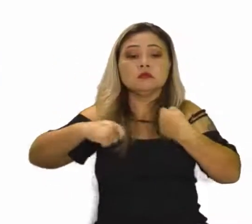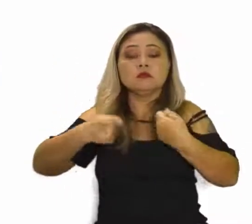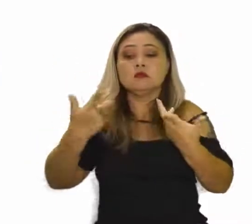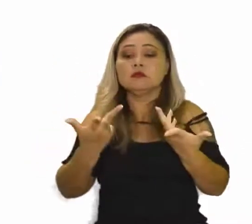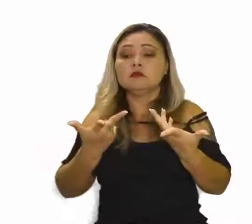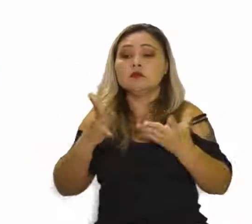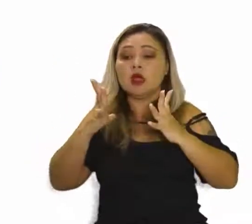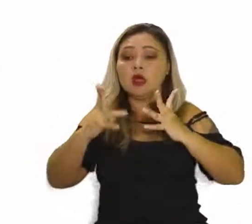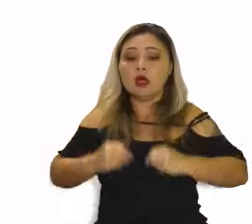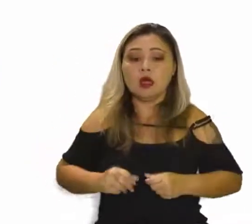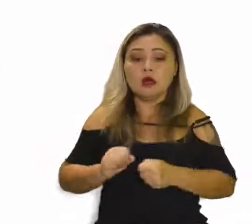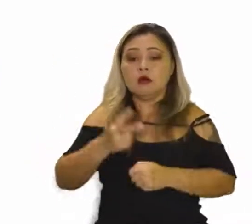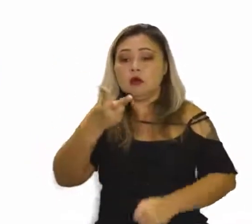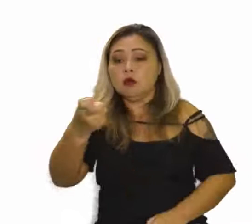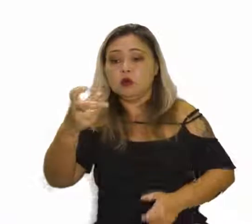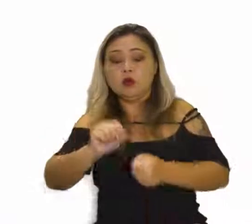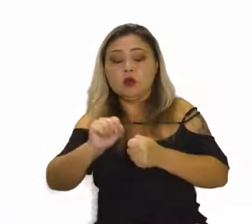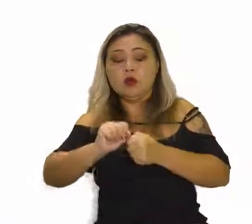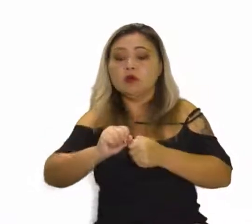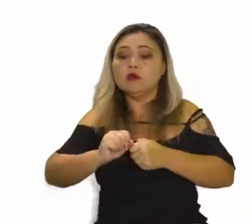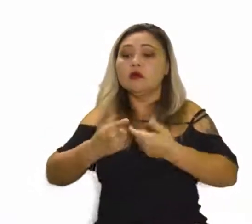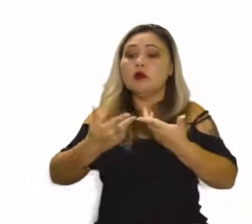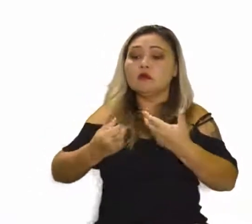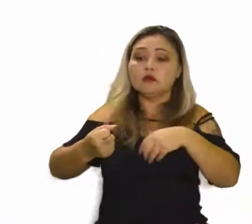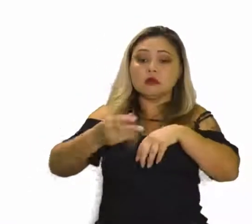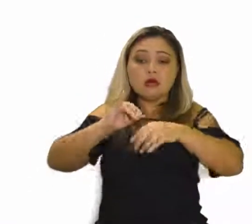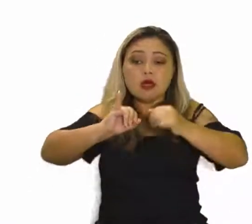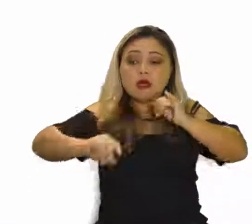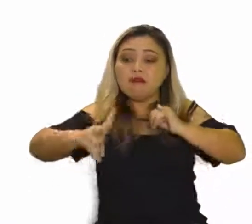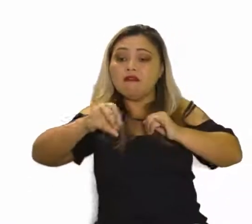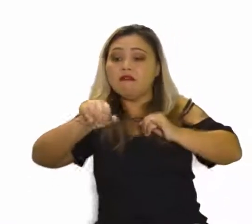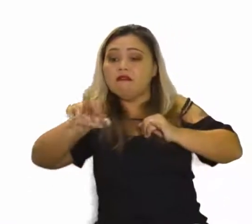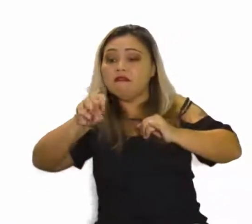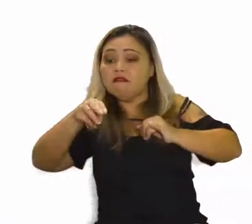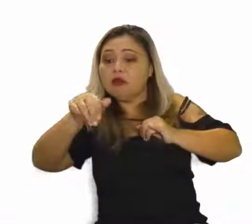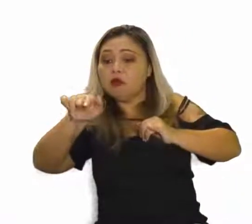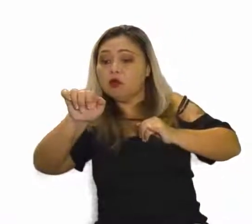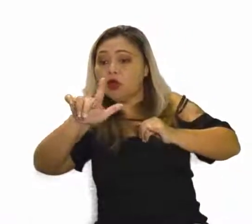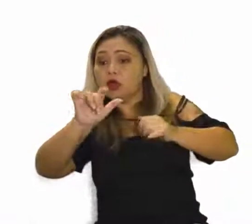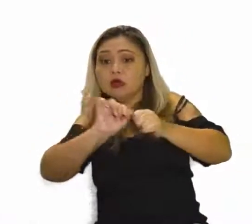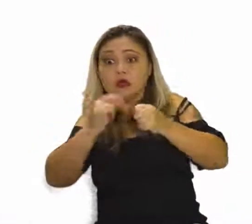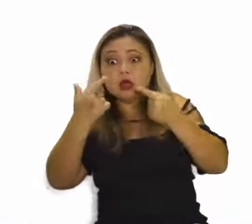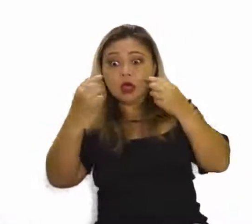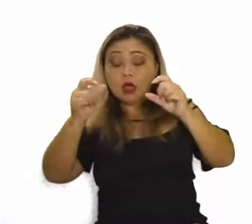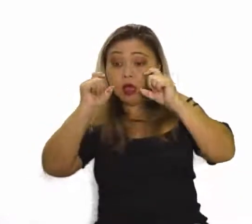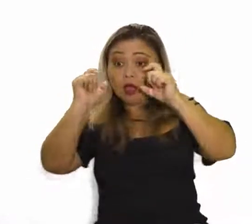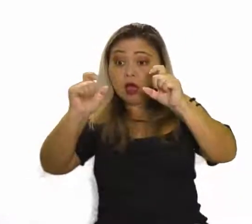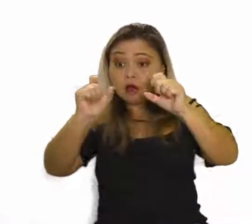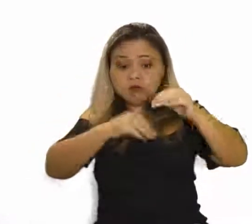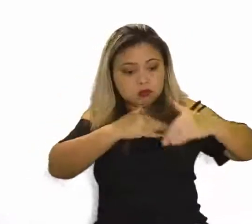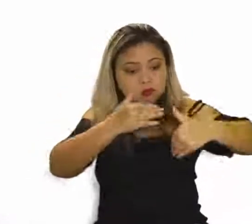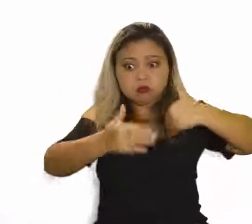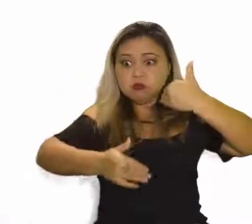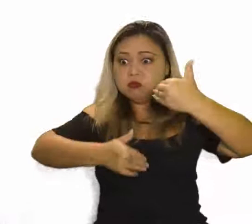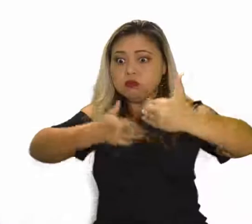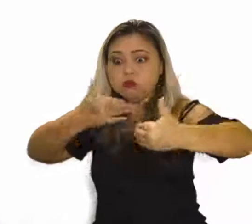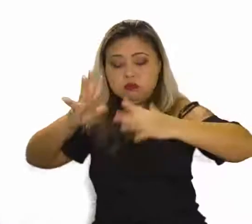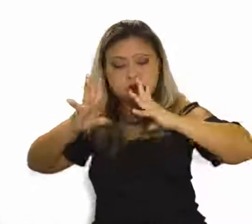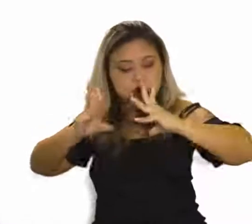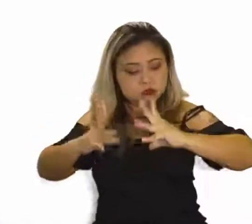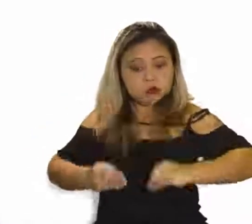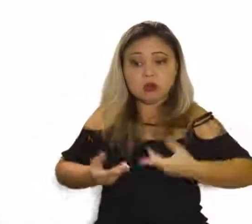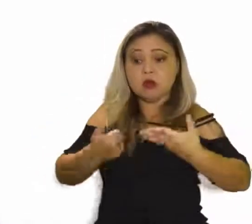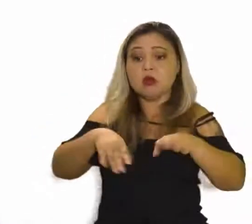coisa, higiene, vacinação e vermifugação. Que nós temos que ficar atentos para esse processo de